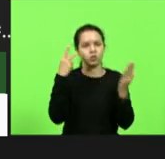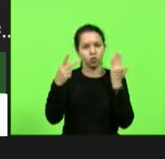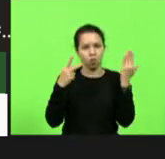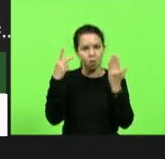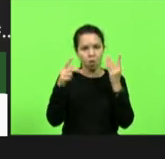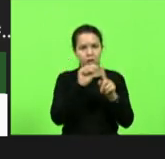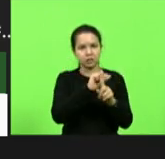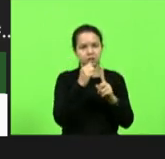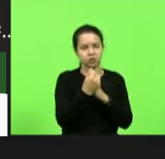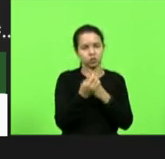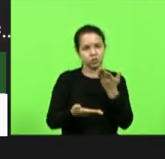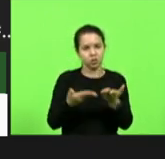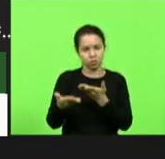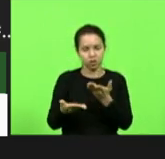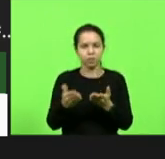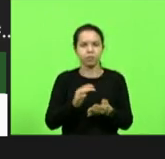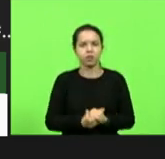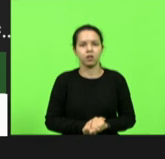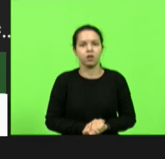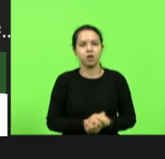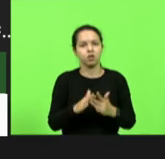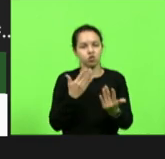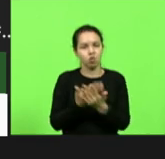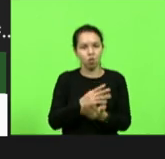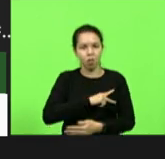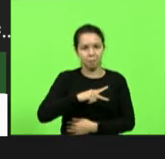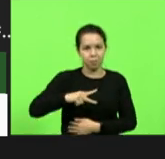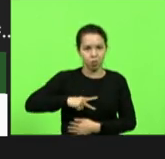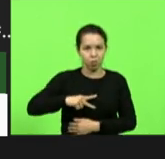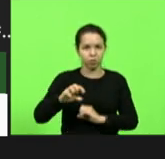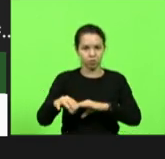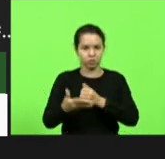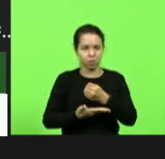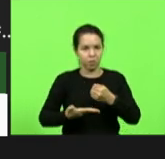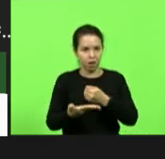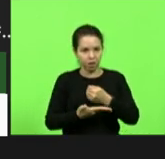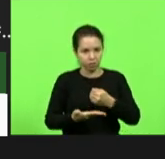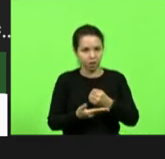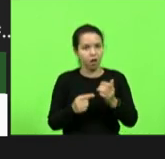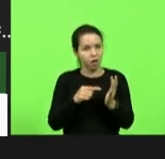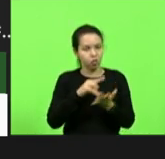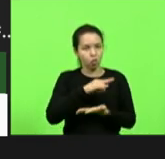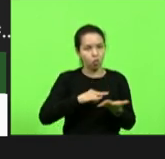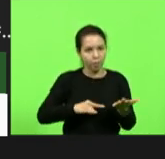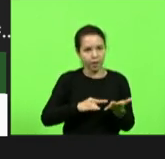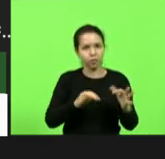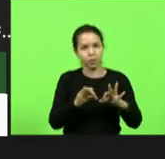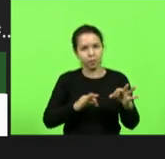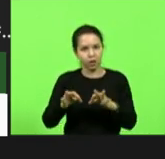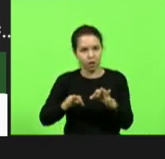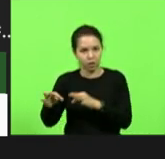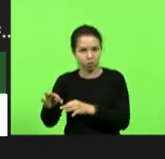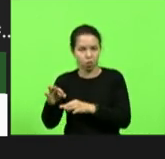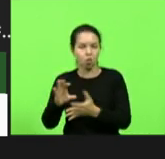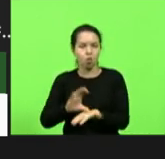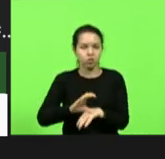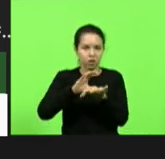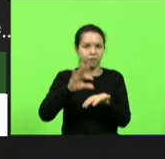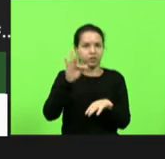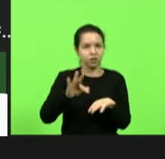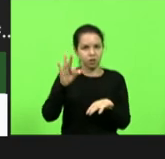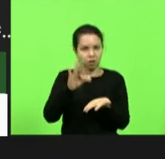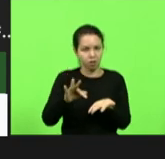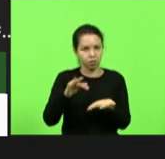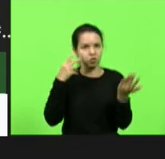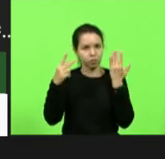rede pública de educação básica. Esse documento foi elaborado pelo Conselho Federal de Psicologia e Federal de